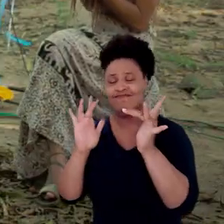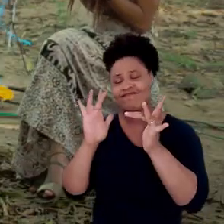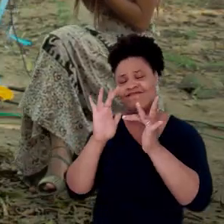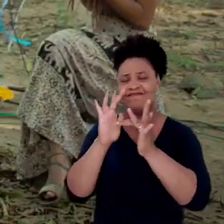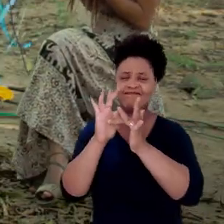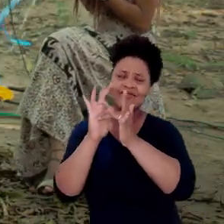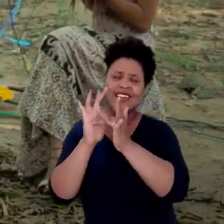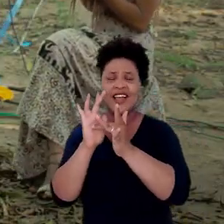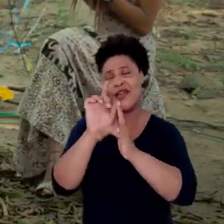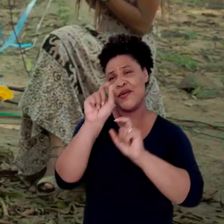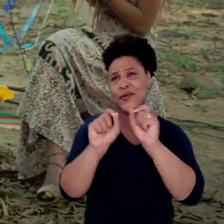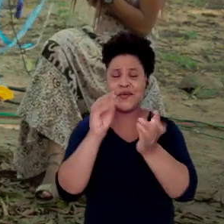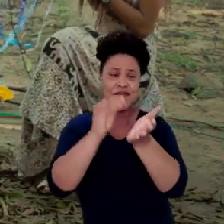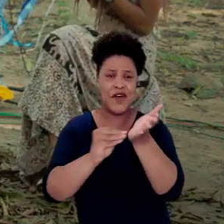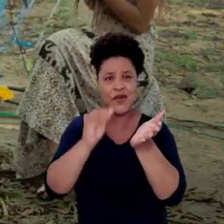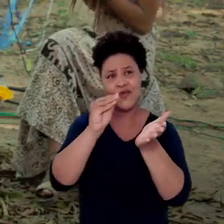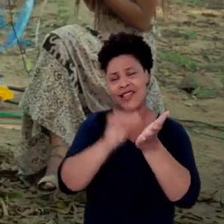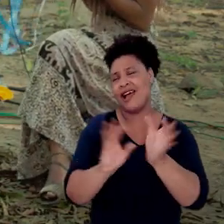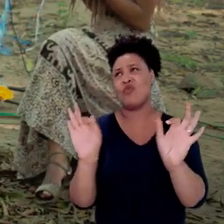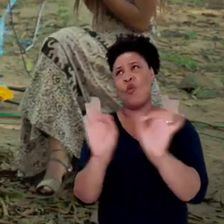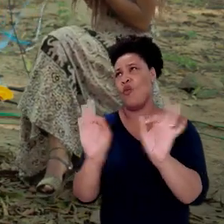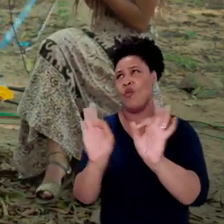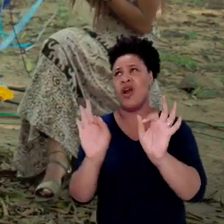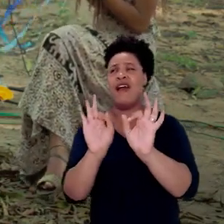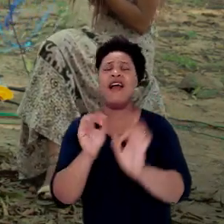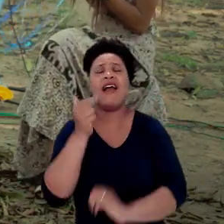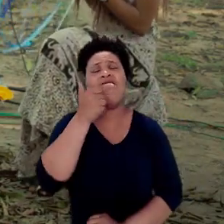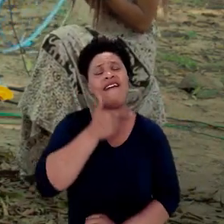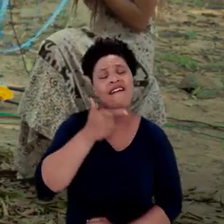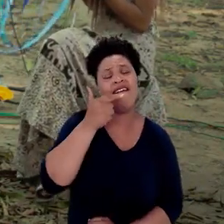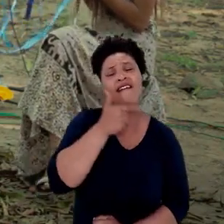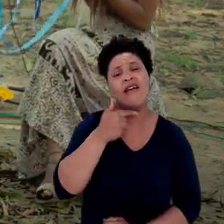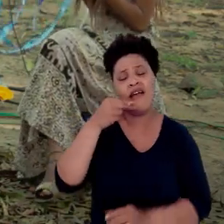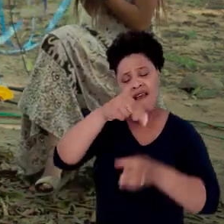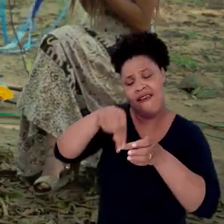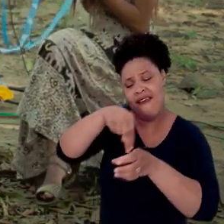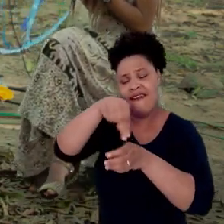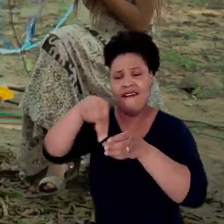o pão, rapadura e requeijão para o povo de São Roque.